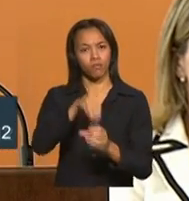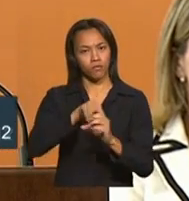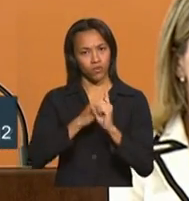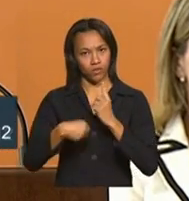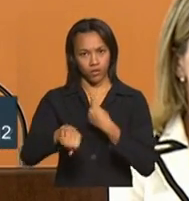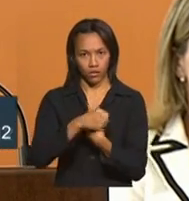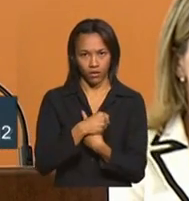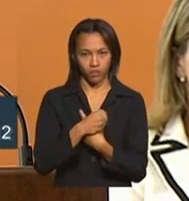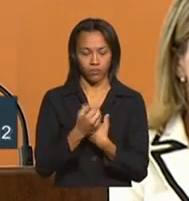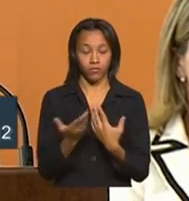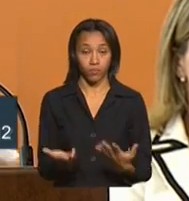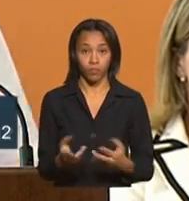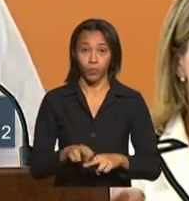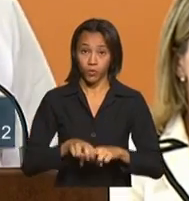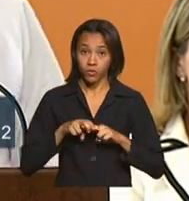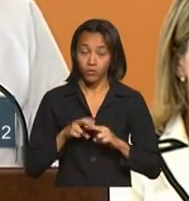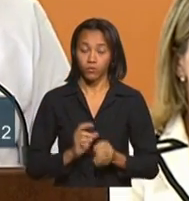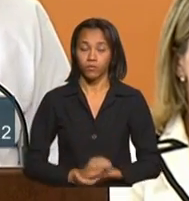Por isso,